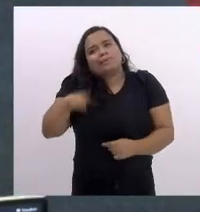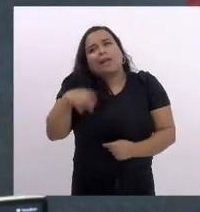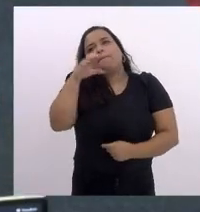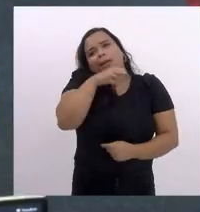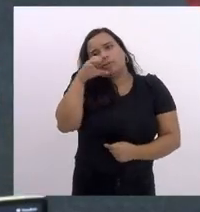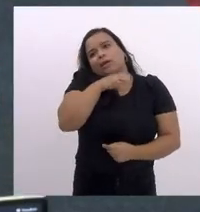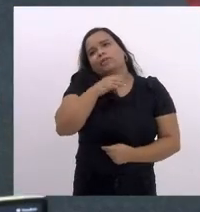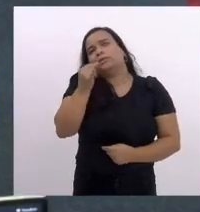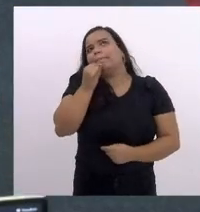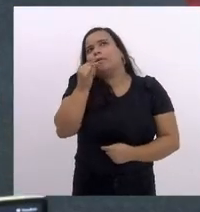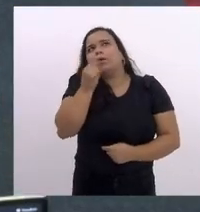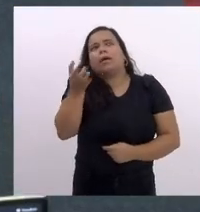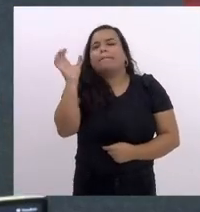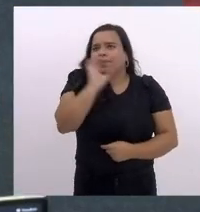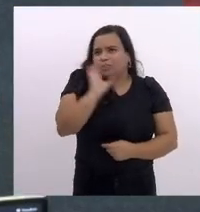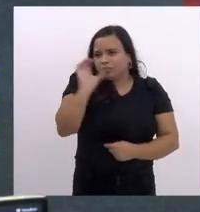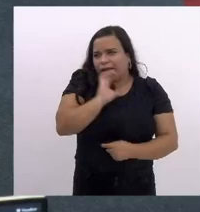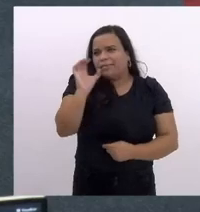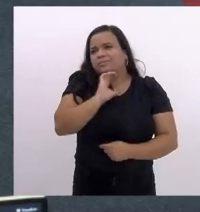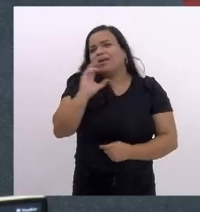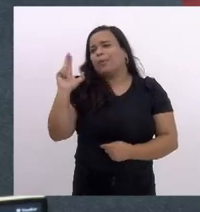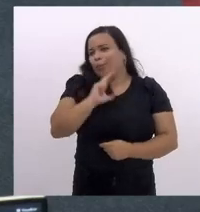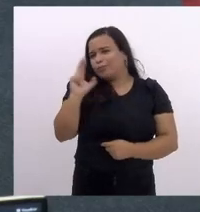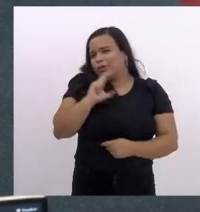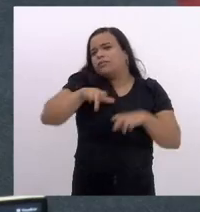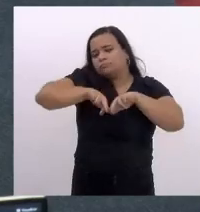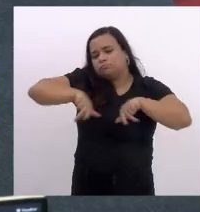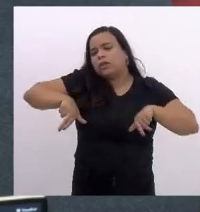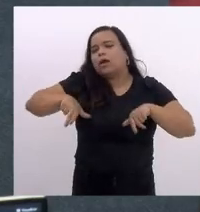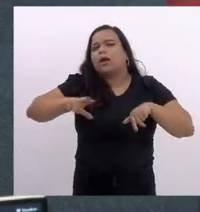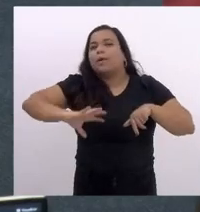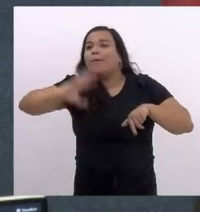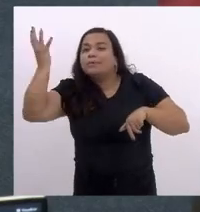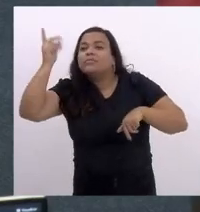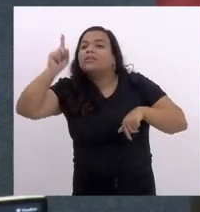O que significa a situação de emergência? Ela é uma situação